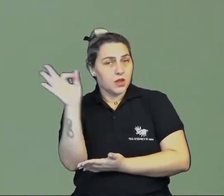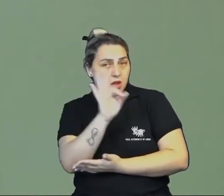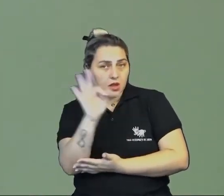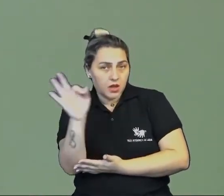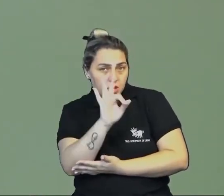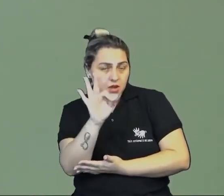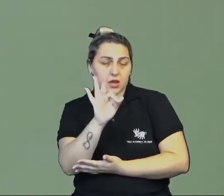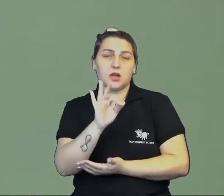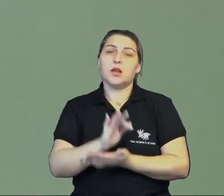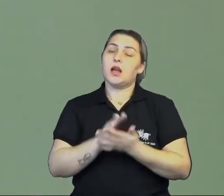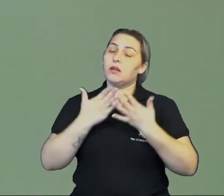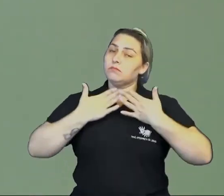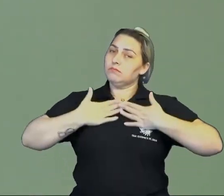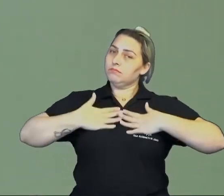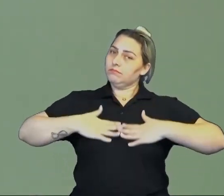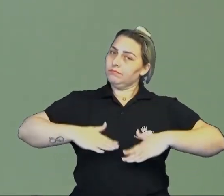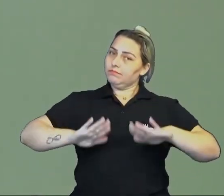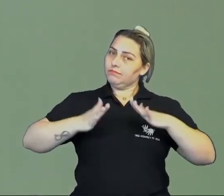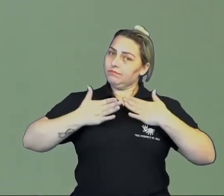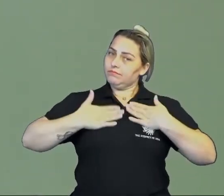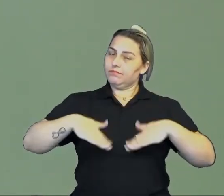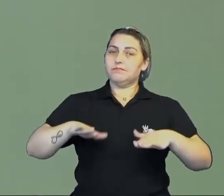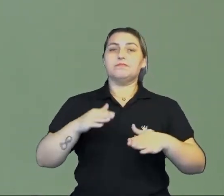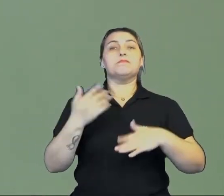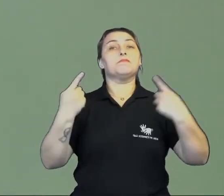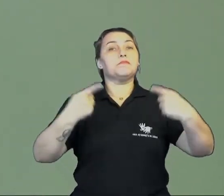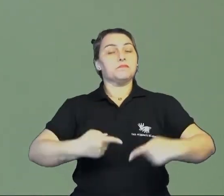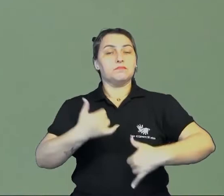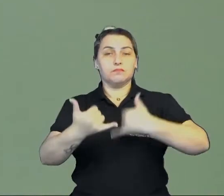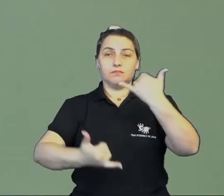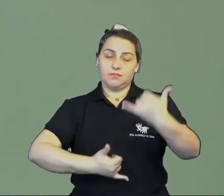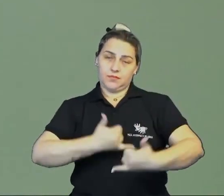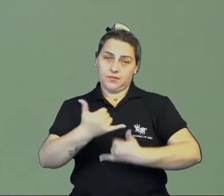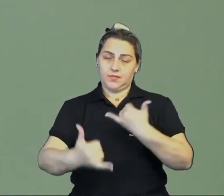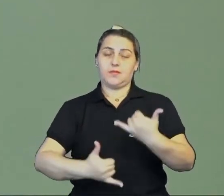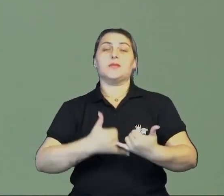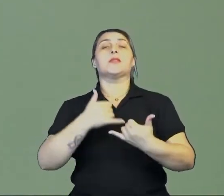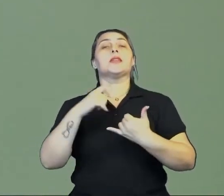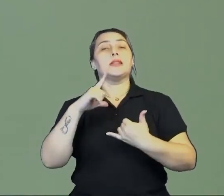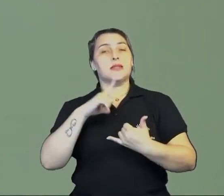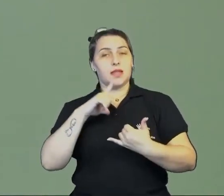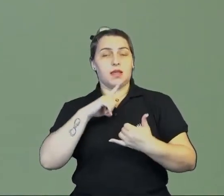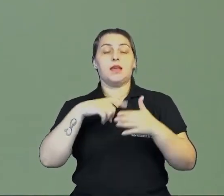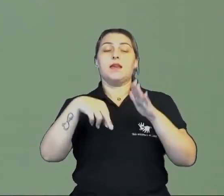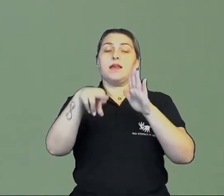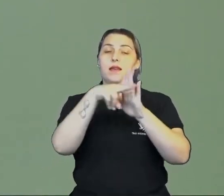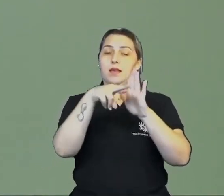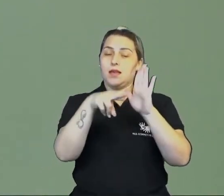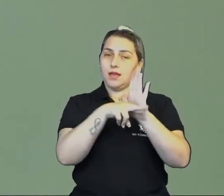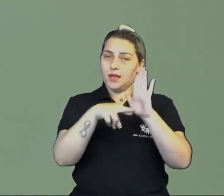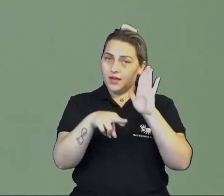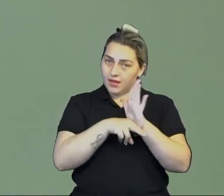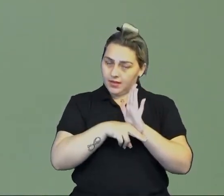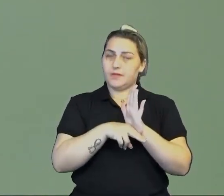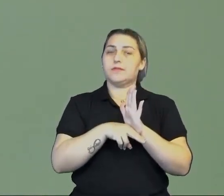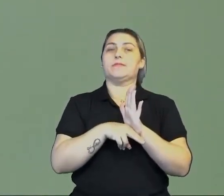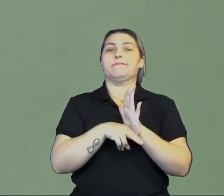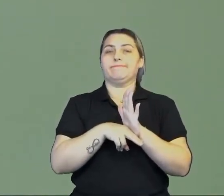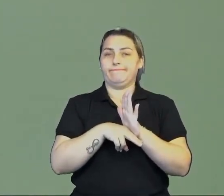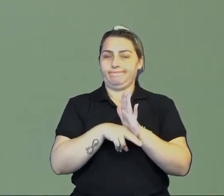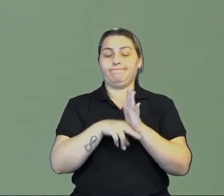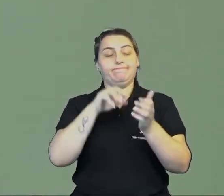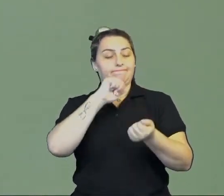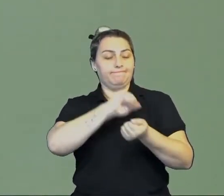serena, calma, jogo é uma brincadeira que a gente colocou regra. A partir do momento que a gente pega e